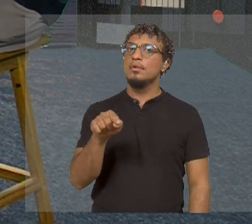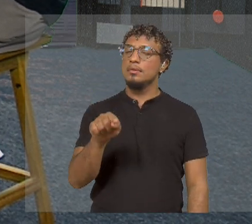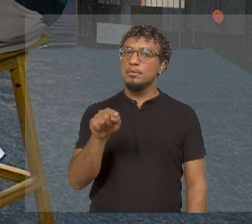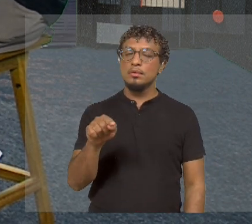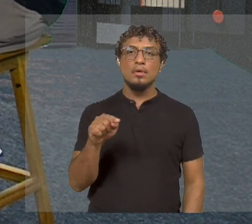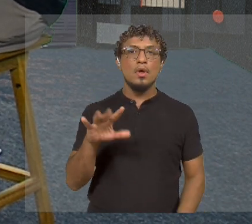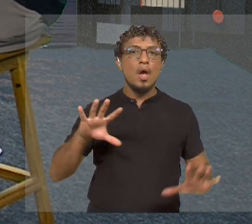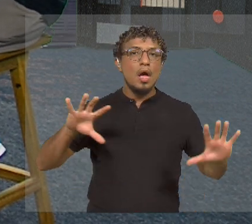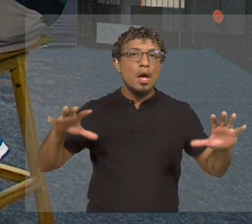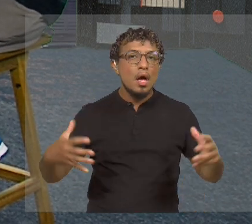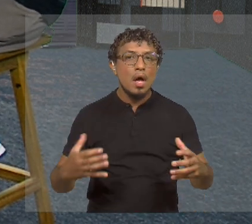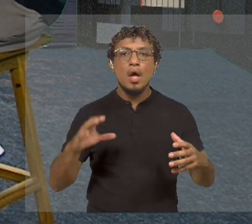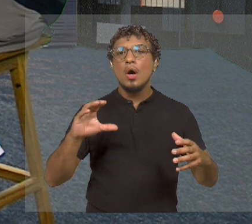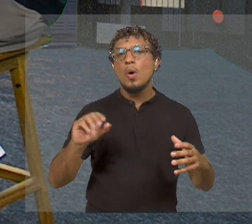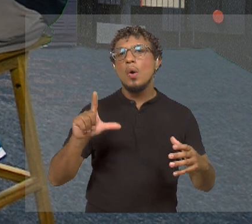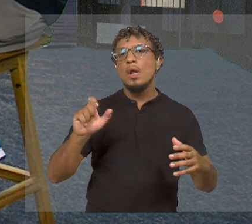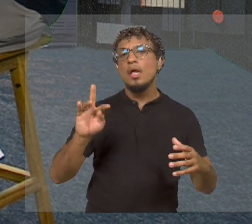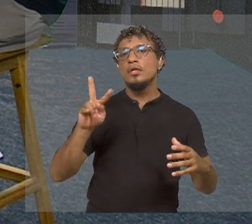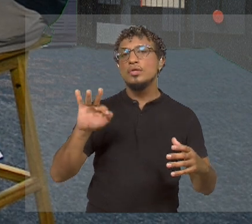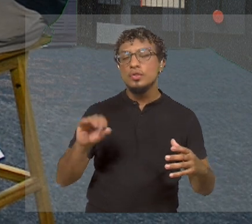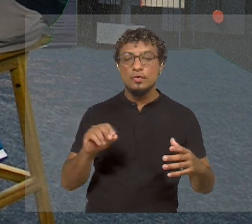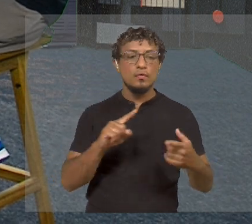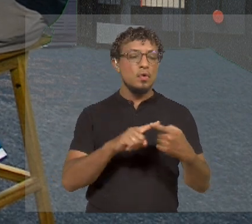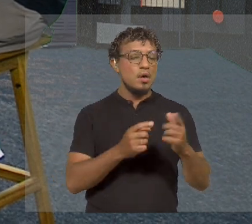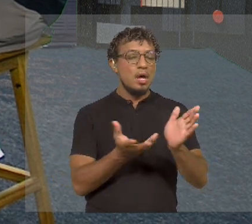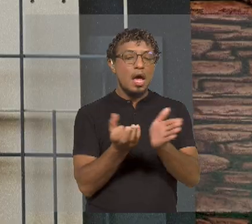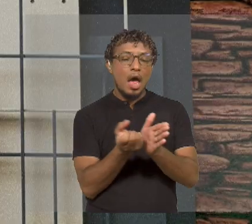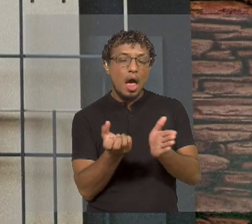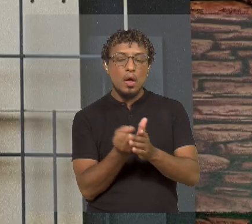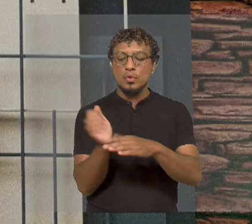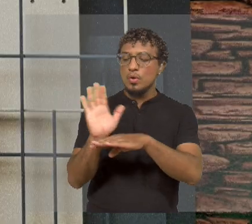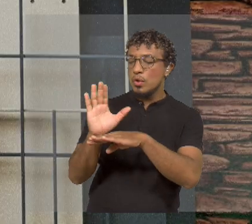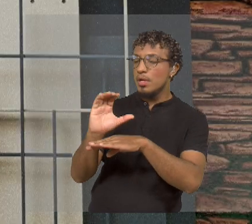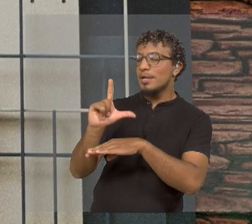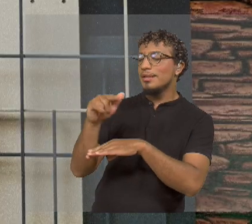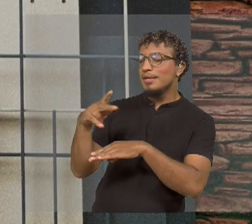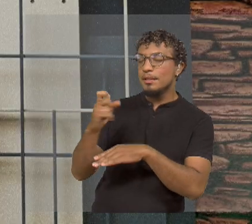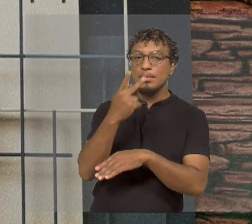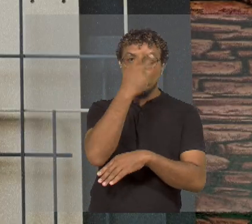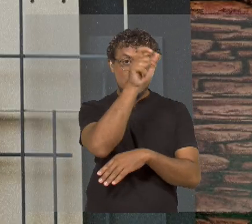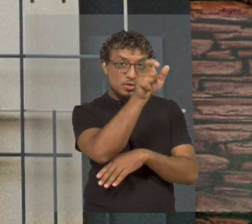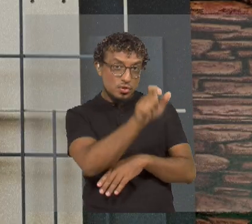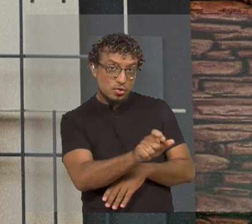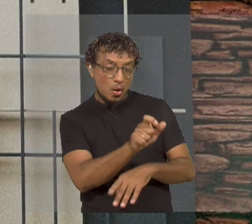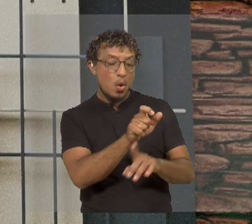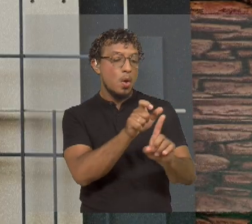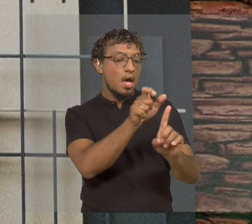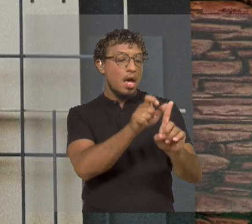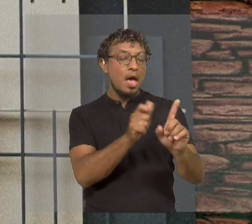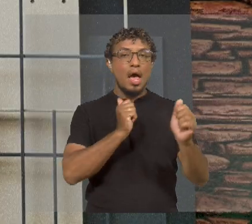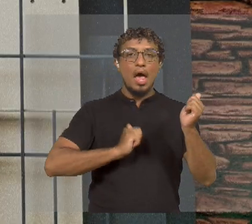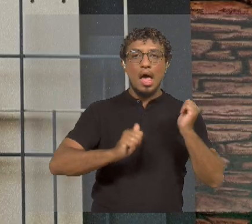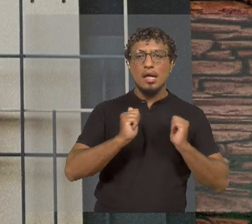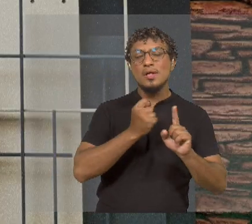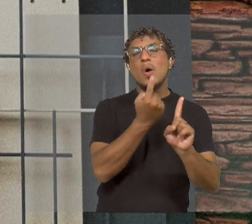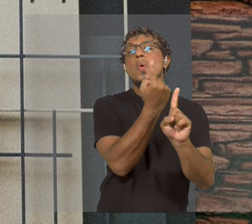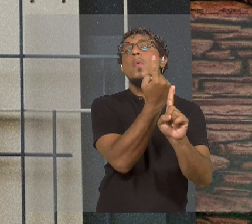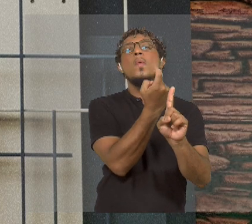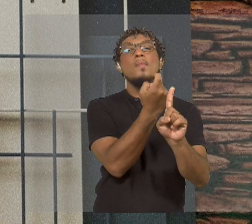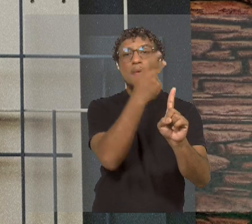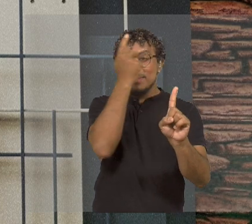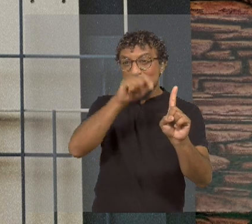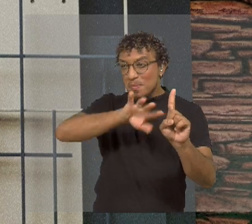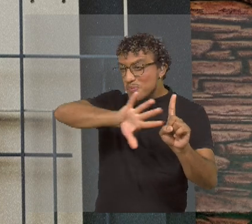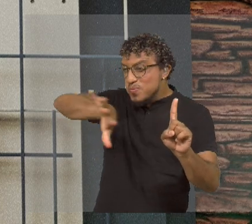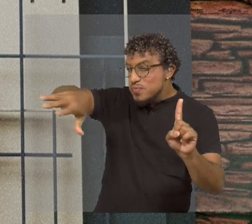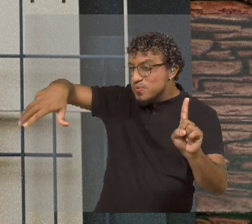a coletividade, o audiovisual, o clipe, o artista em específico, ele é só uma pessoa que está envolvida com todas as outras